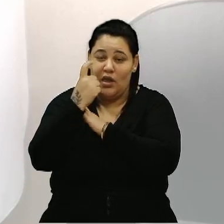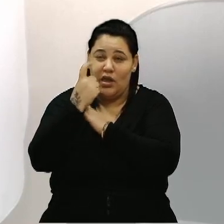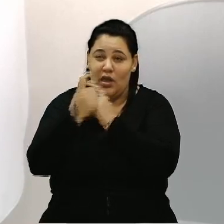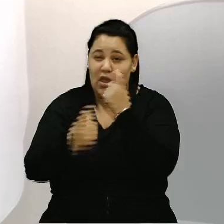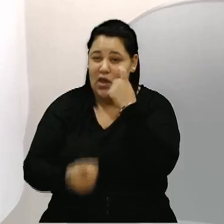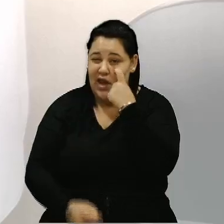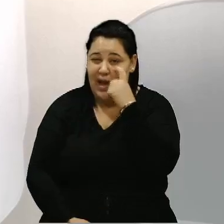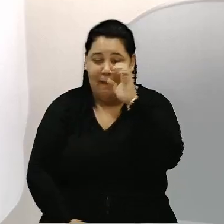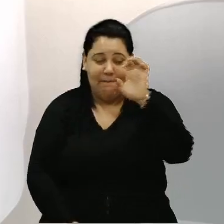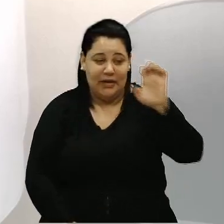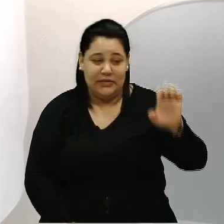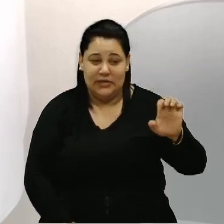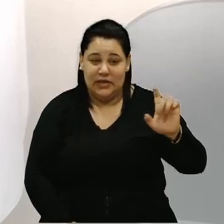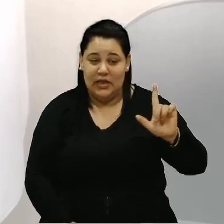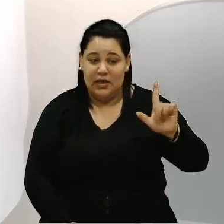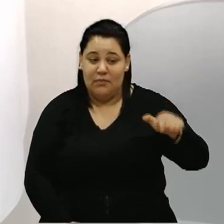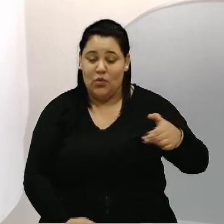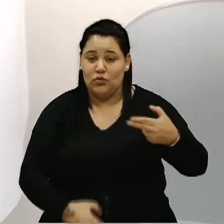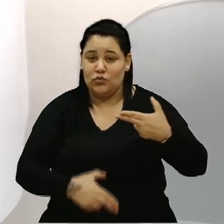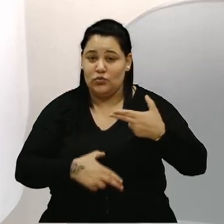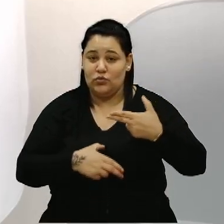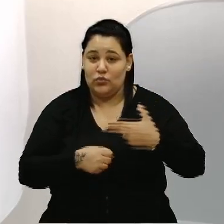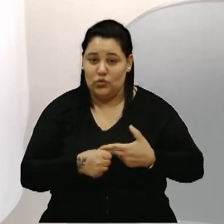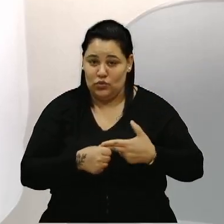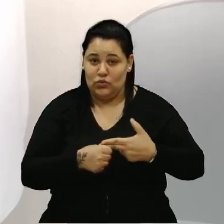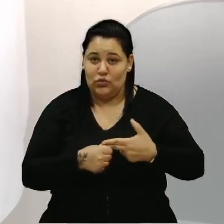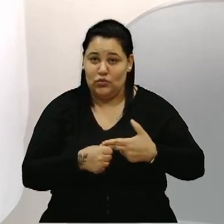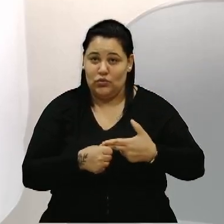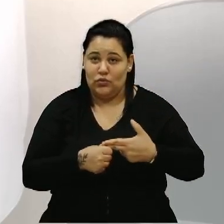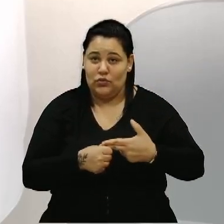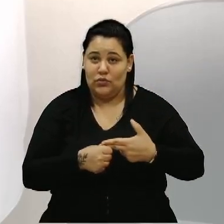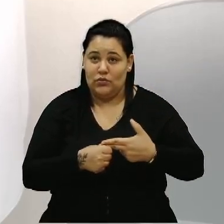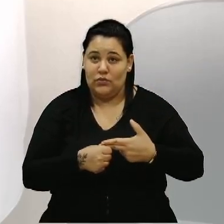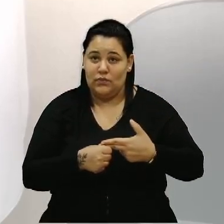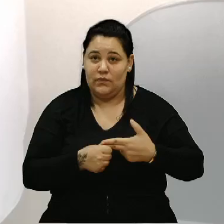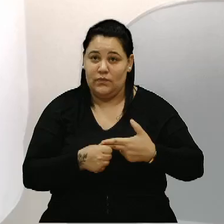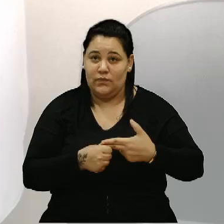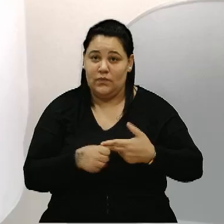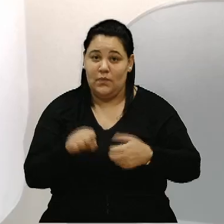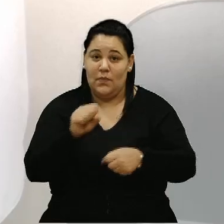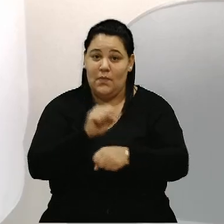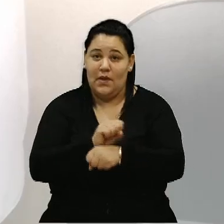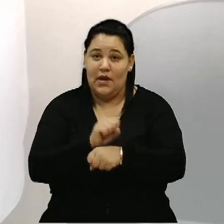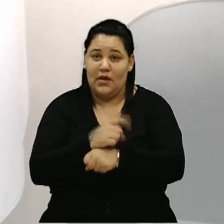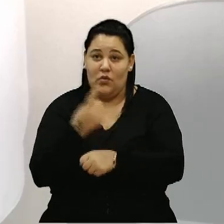logo depois do posto de gasolina, pare 1 minuto e olhe para cima do morro.